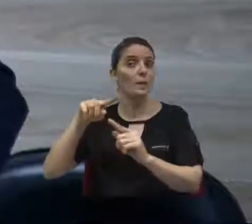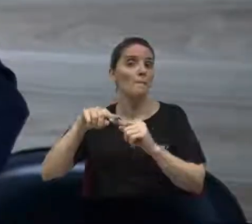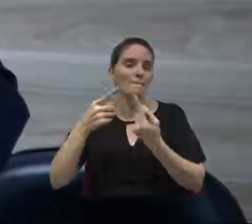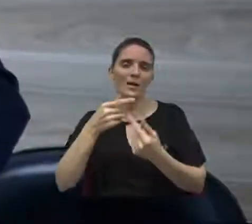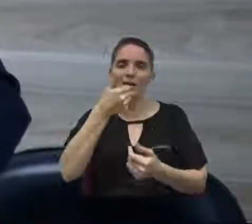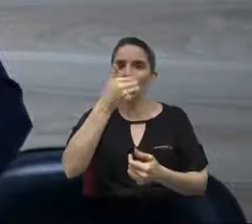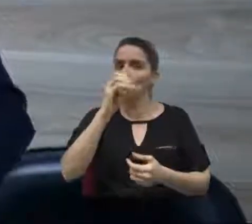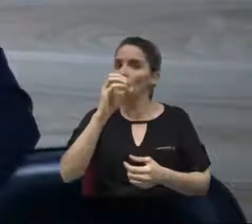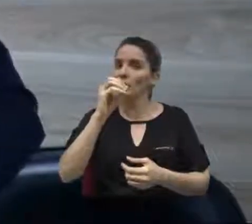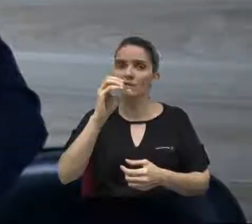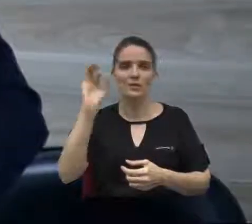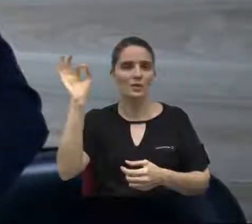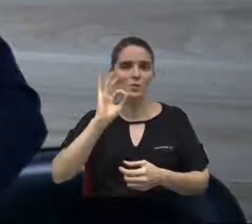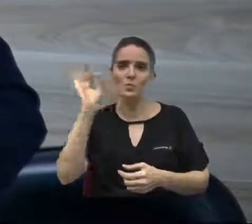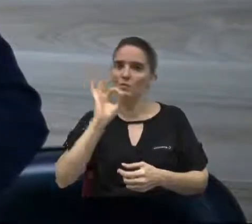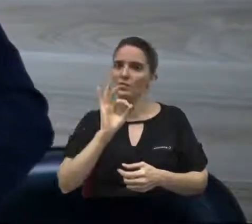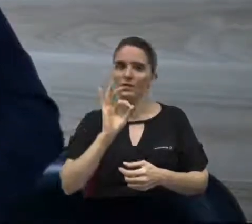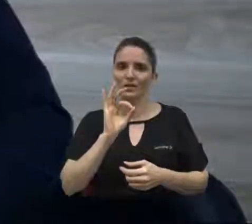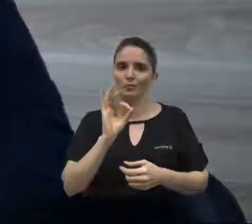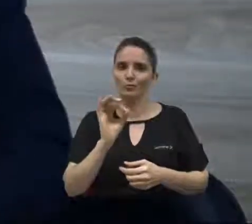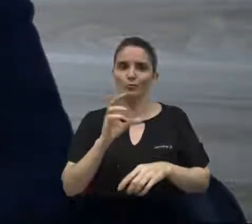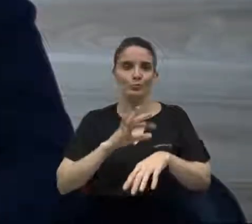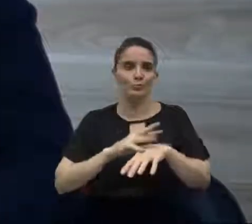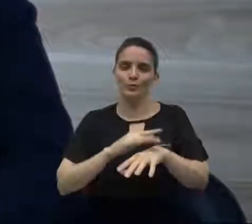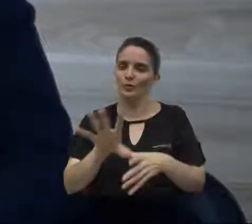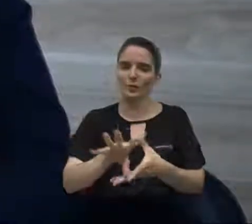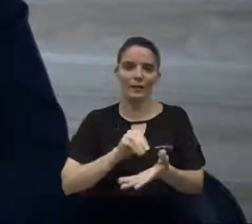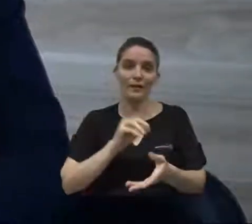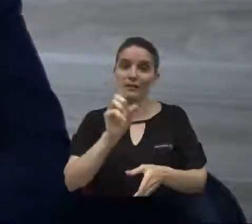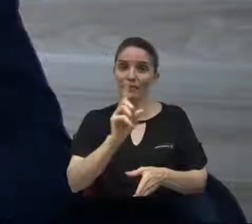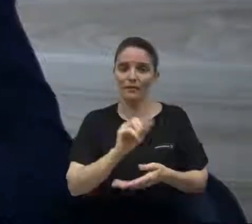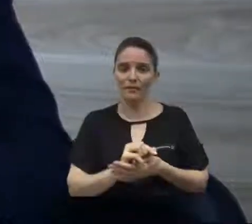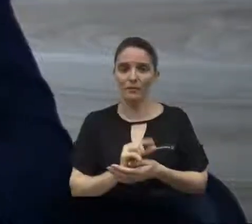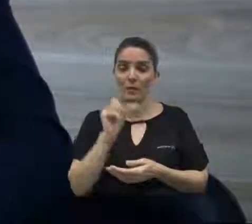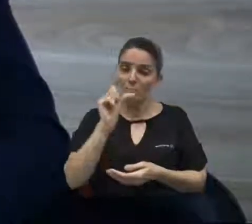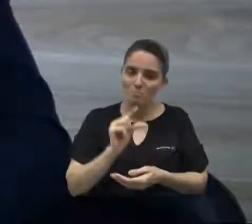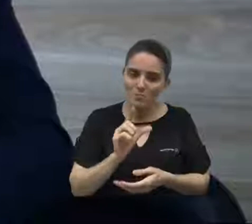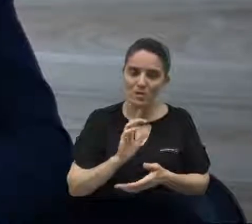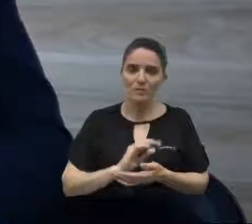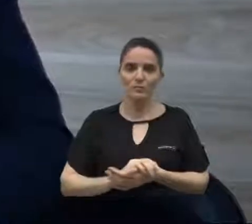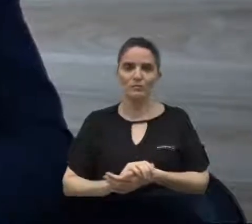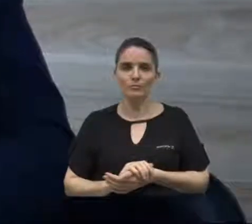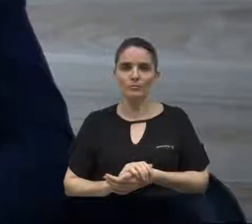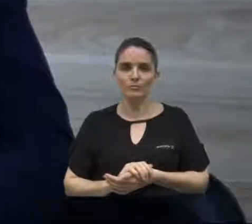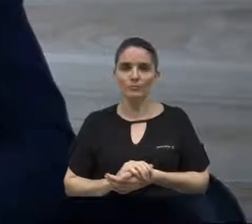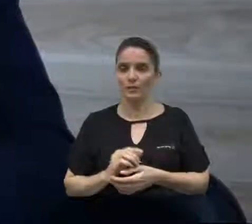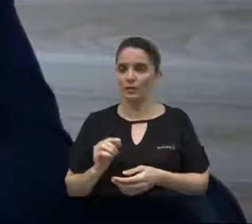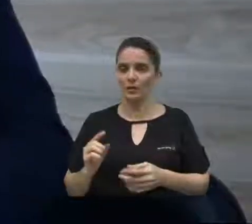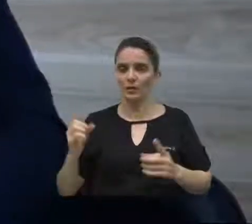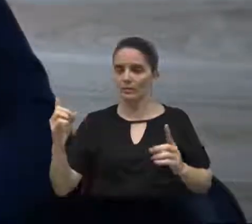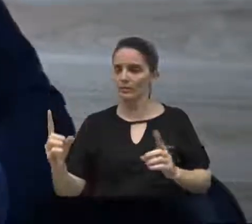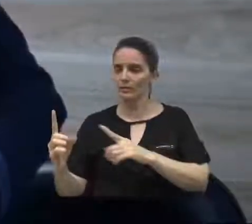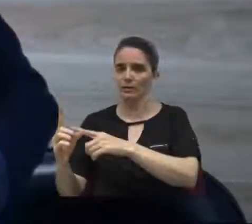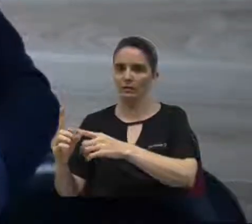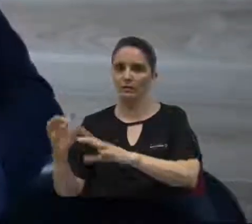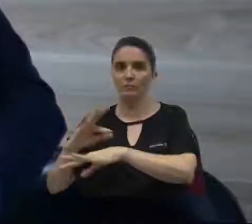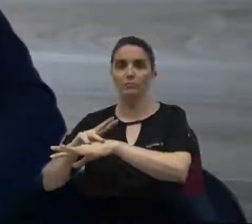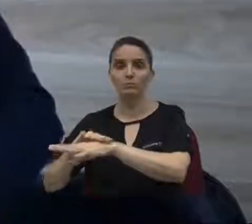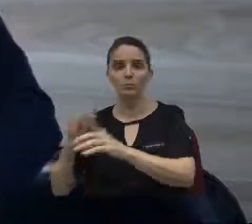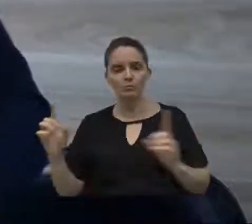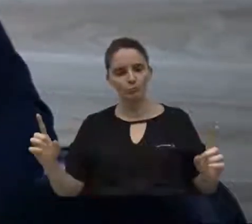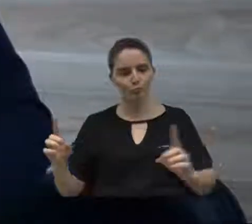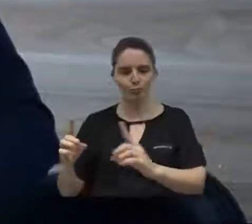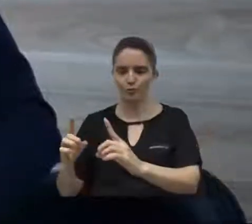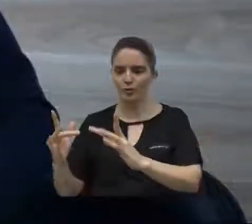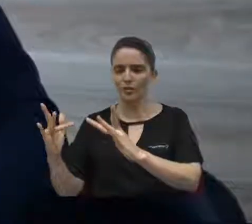que você não vai ter a doença. E aí a criança que não tomou a vacina contrai a doença e o teu filho